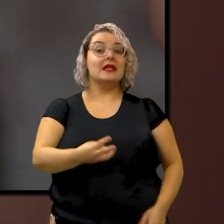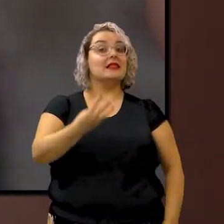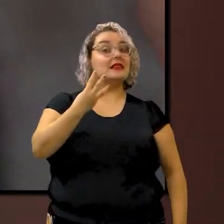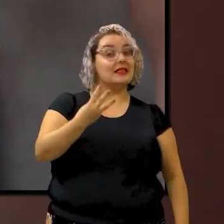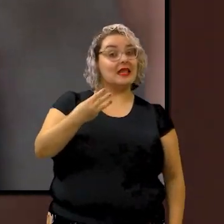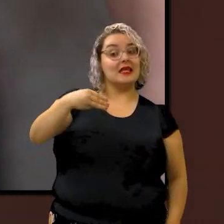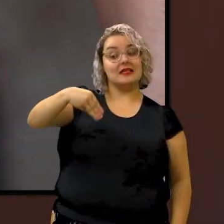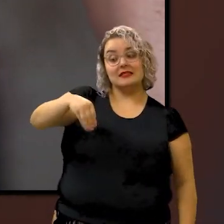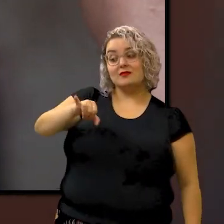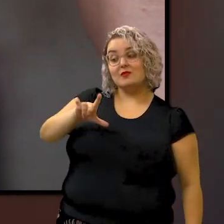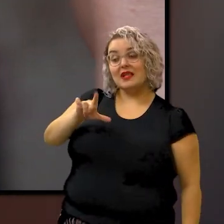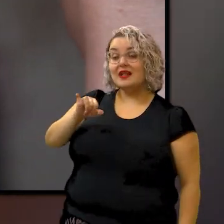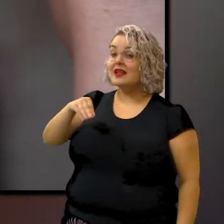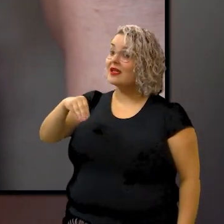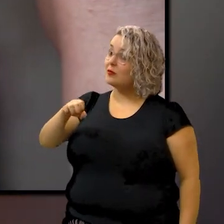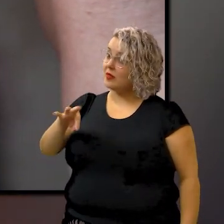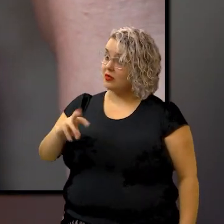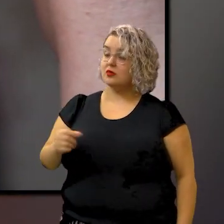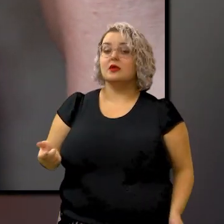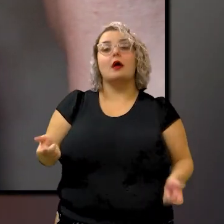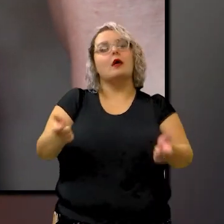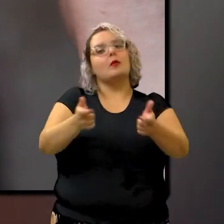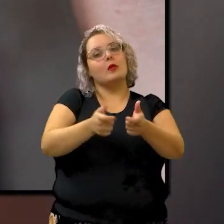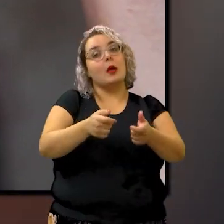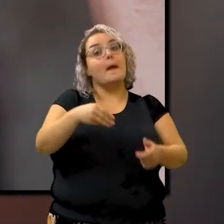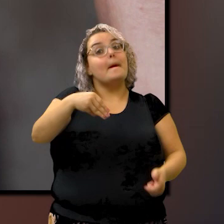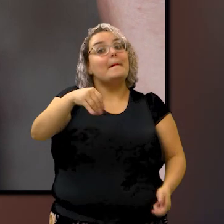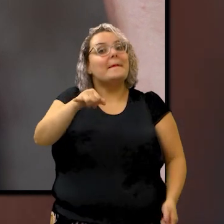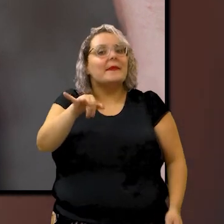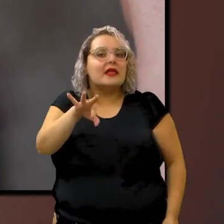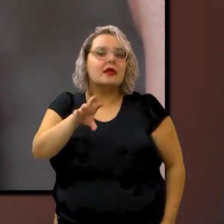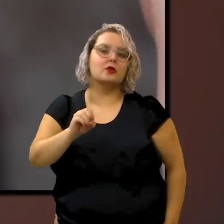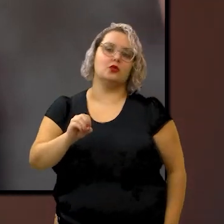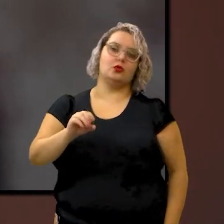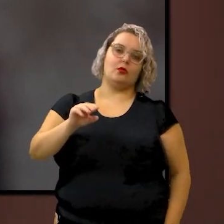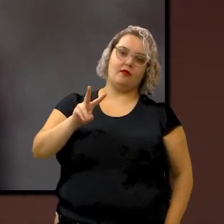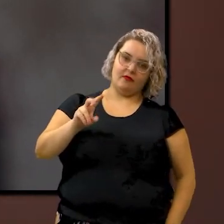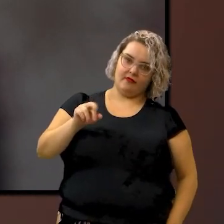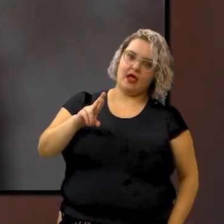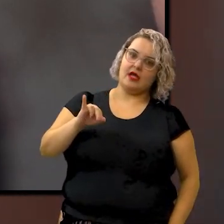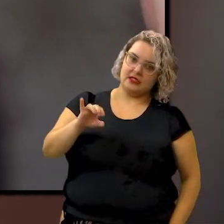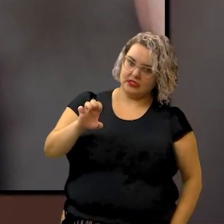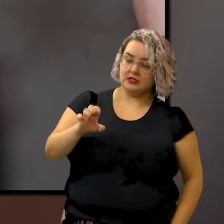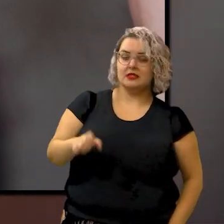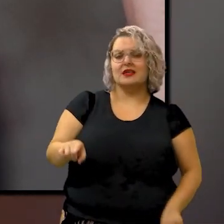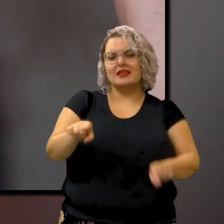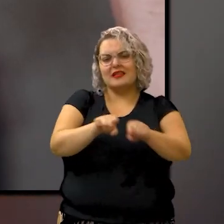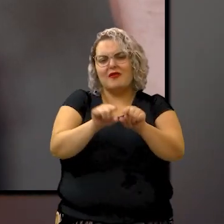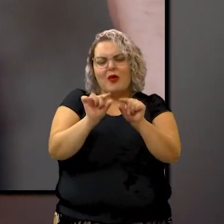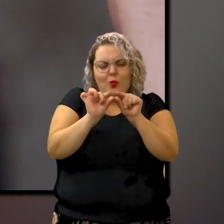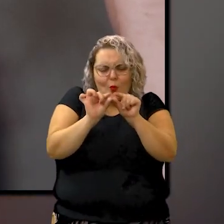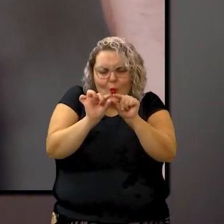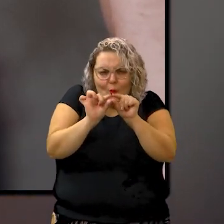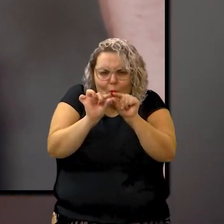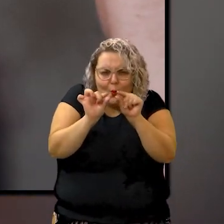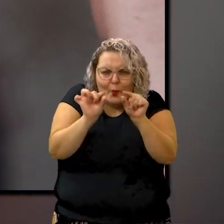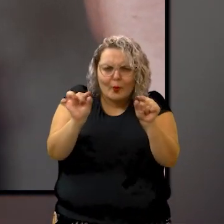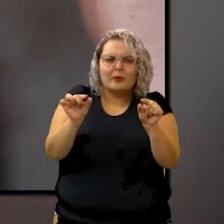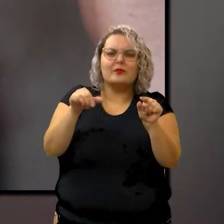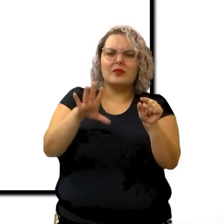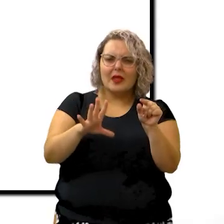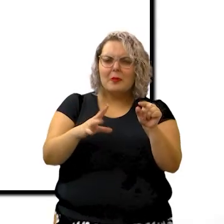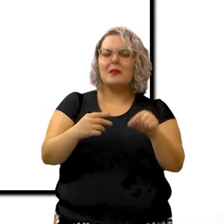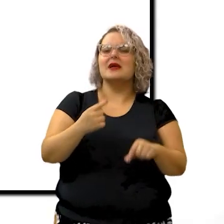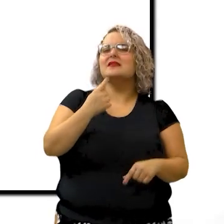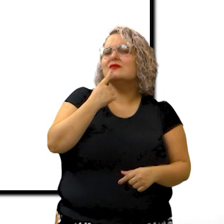diâmetro. Menos do que isso, a gente pode chamar de microvarizes. E também tem aqueles vasinhos bem fininhos, mais avermelhados,